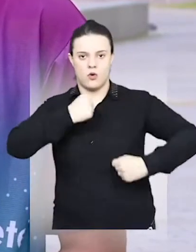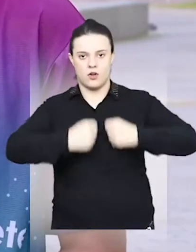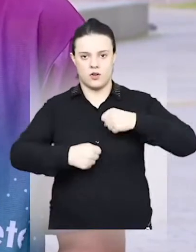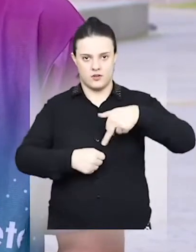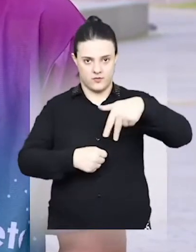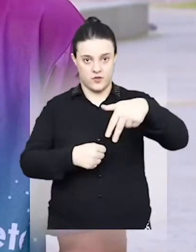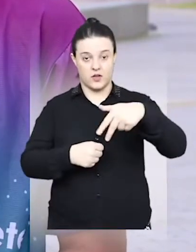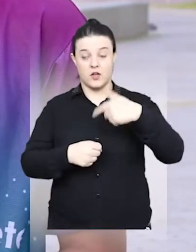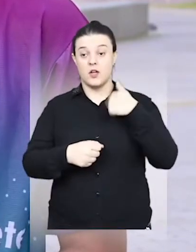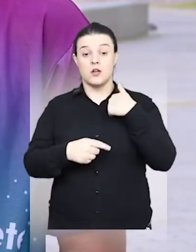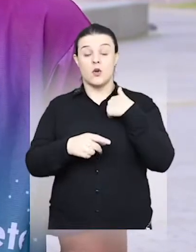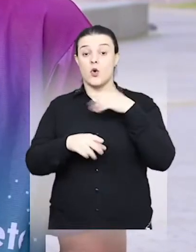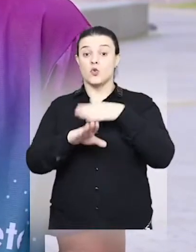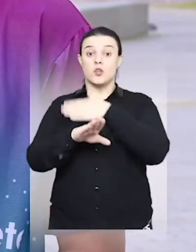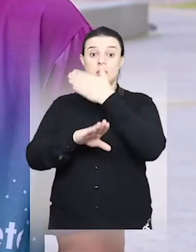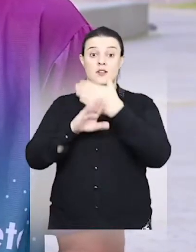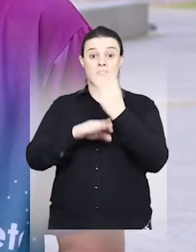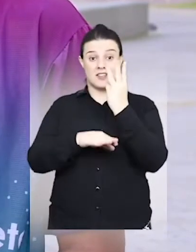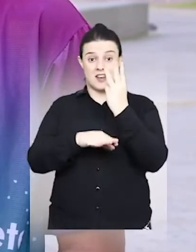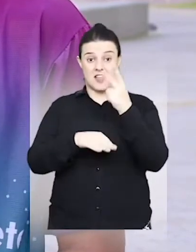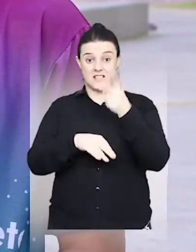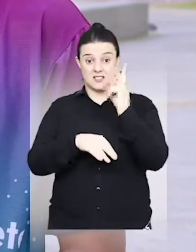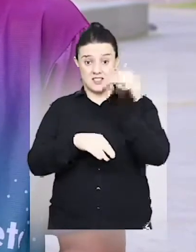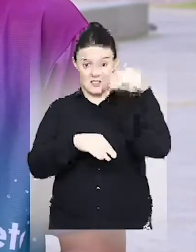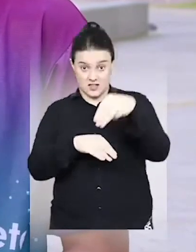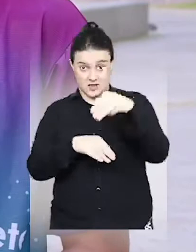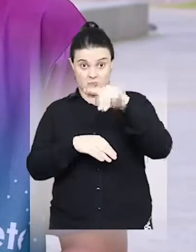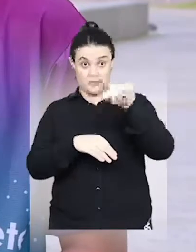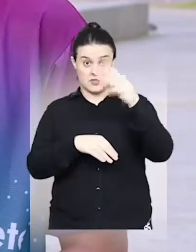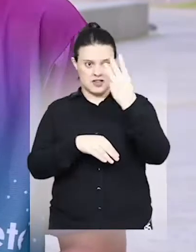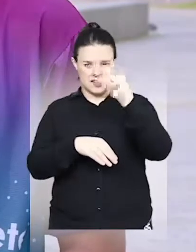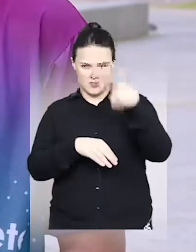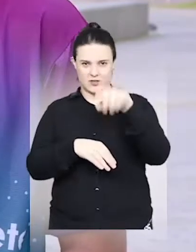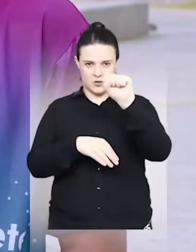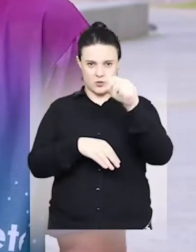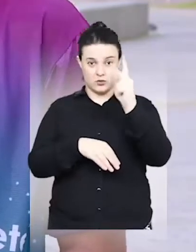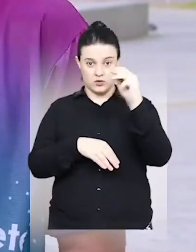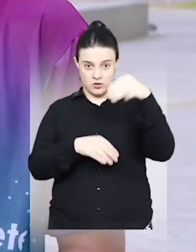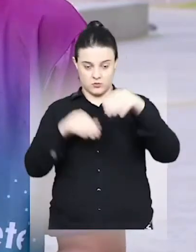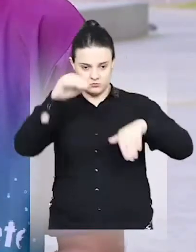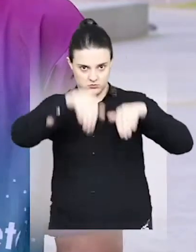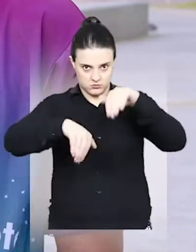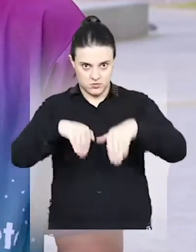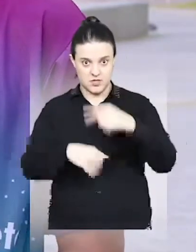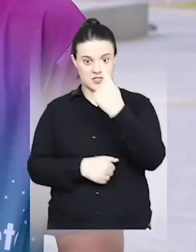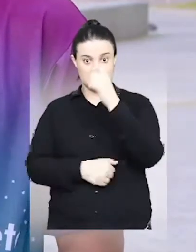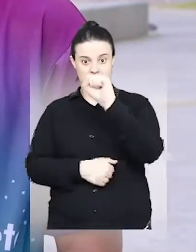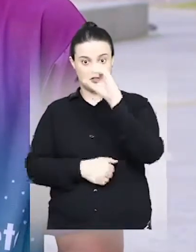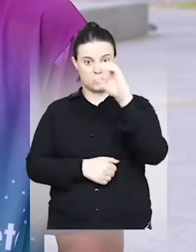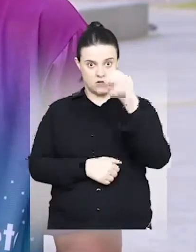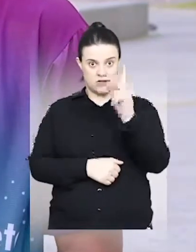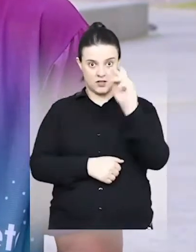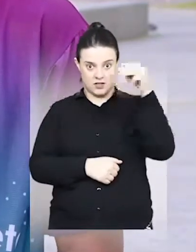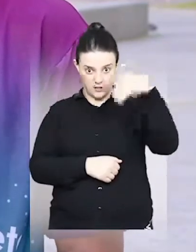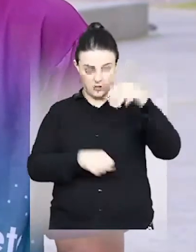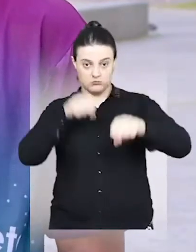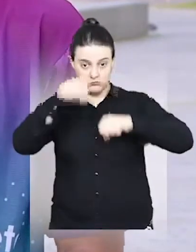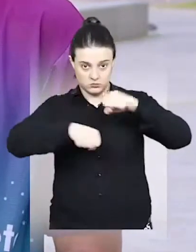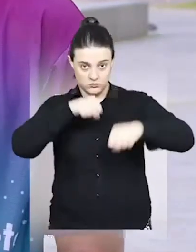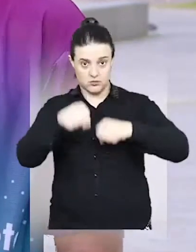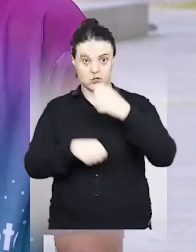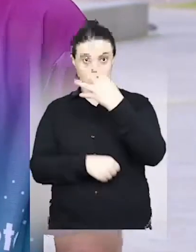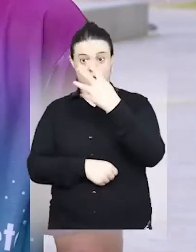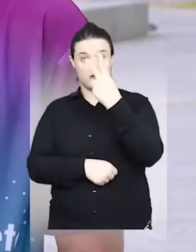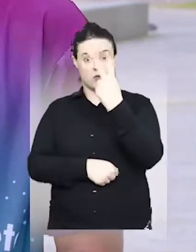realizada em um dia, onde você percorre 3,8 km de natação, 180 km de ciclismo